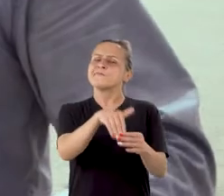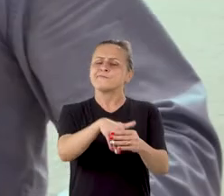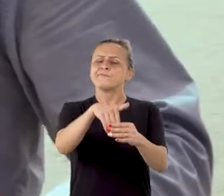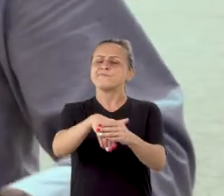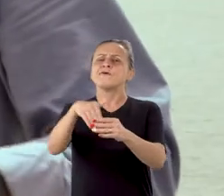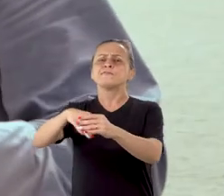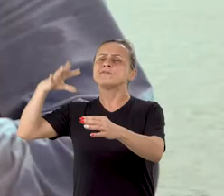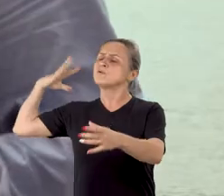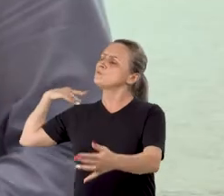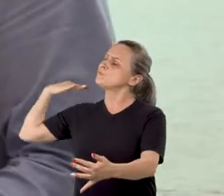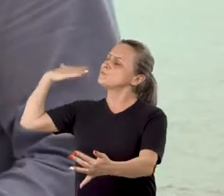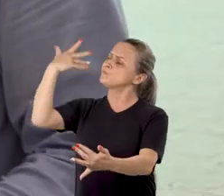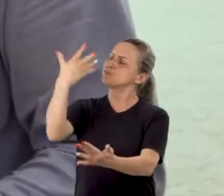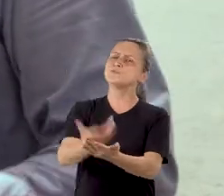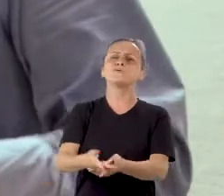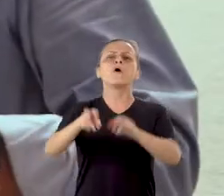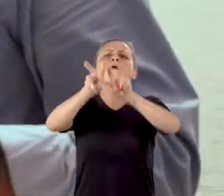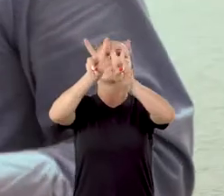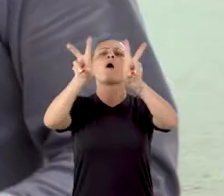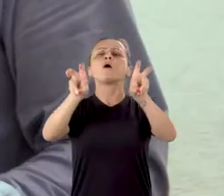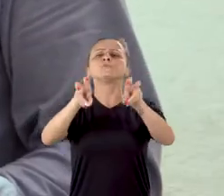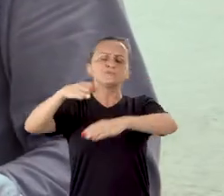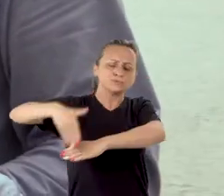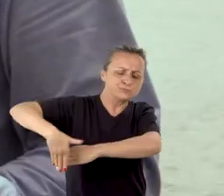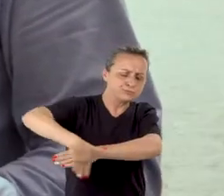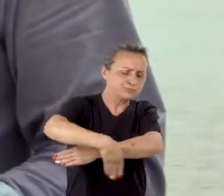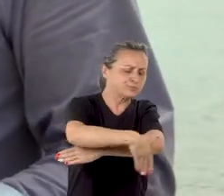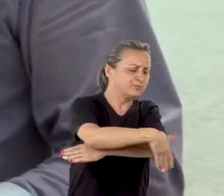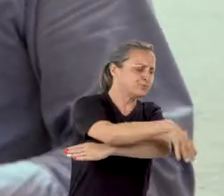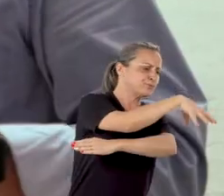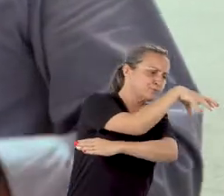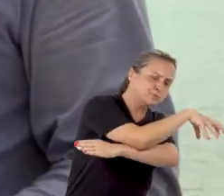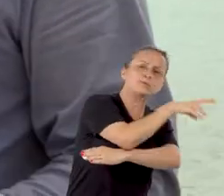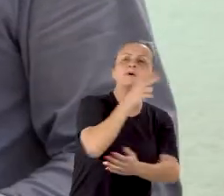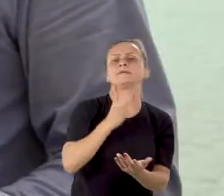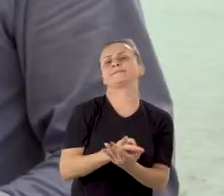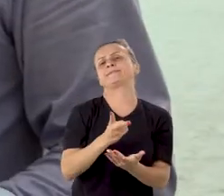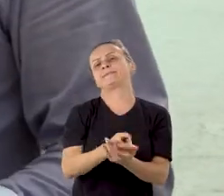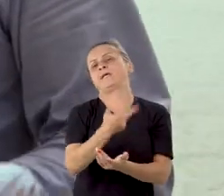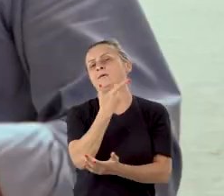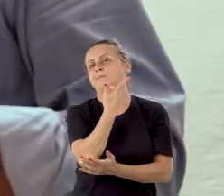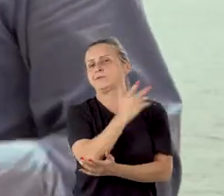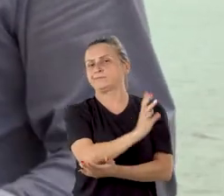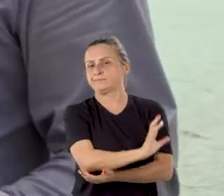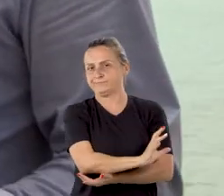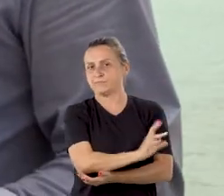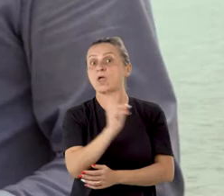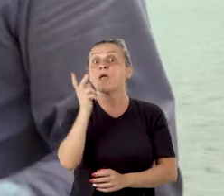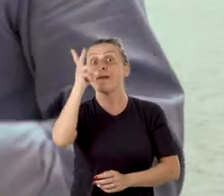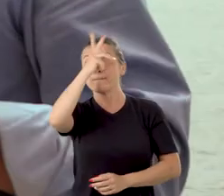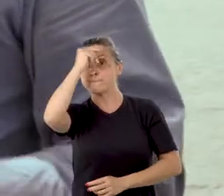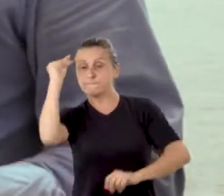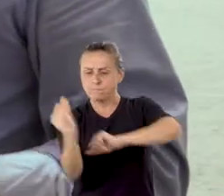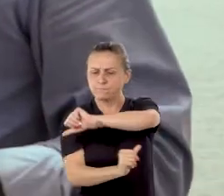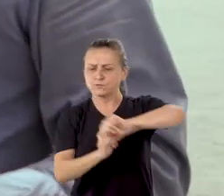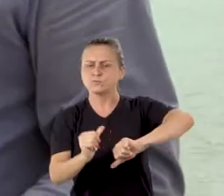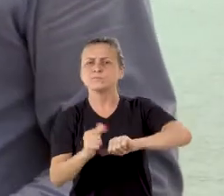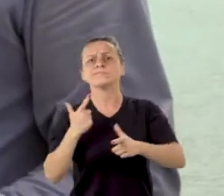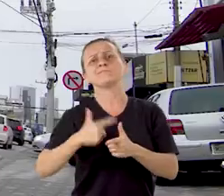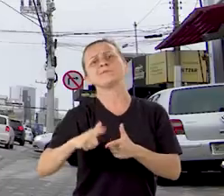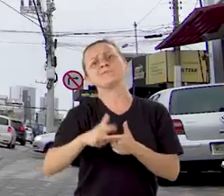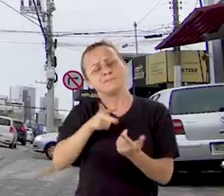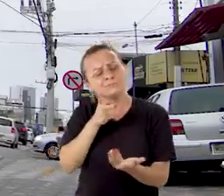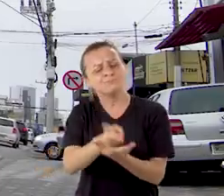Em todas as eleições, o assunto via portuária vem à tona. Muda prefeito e o problema